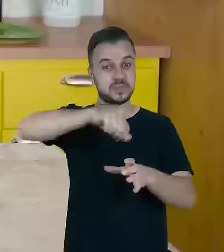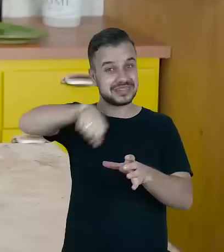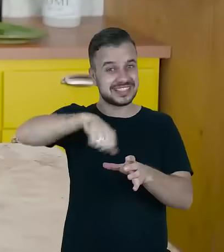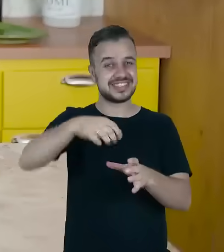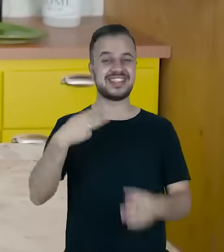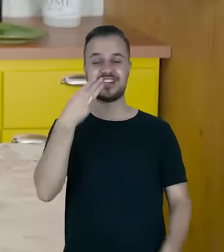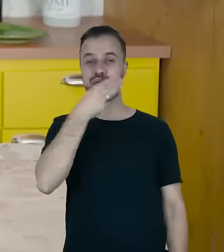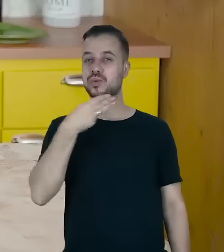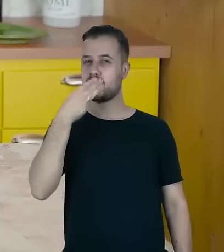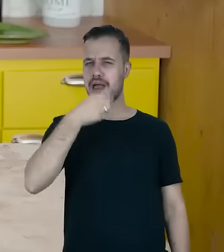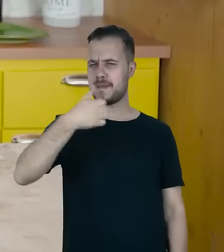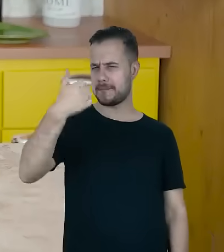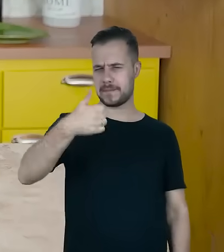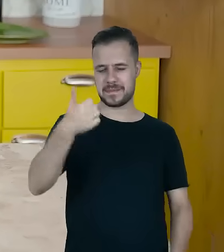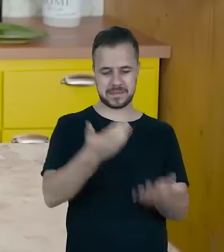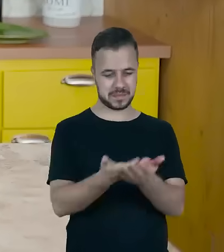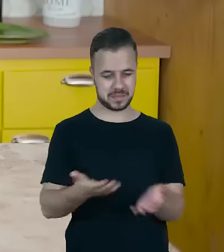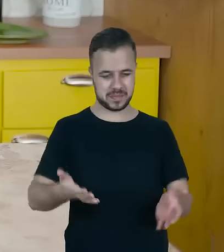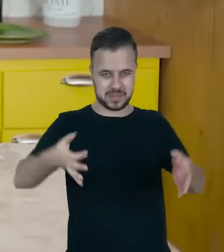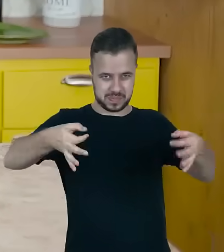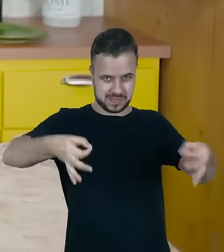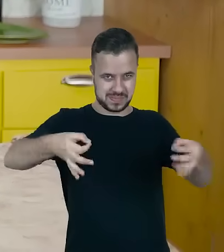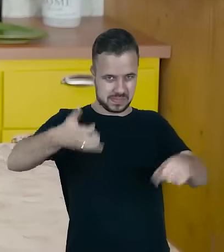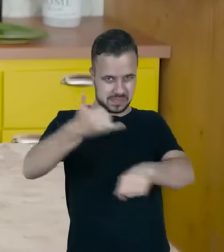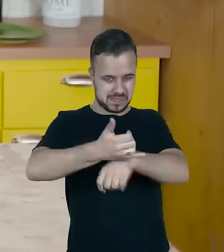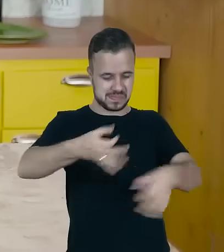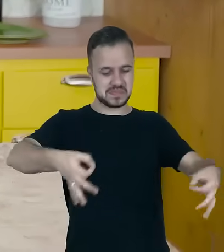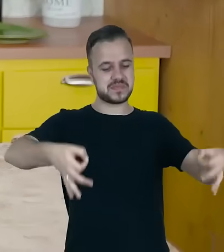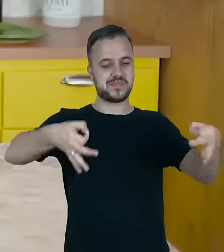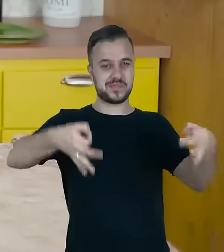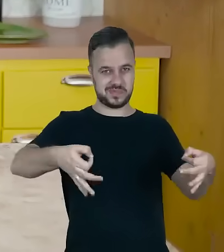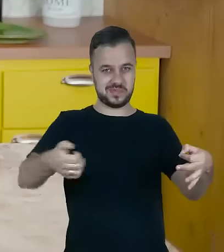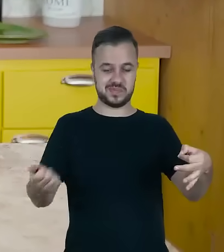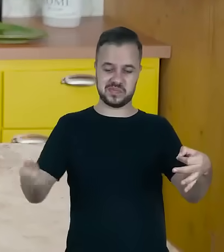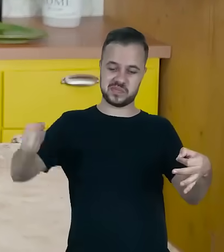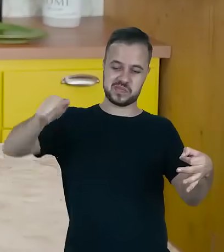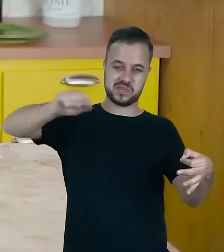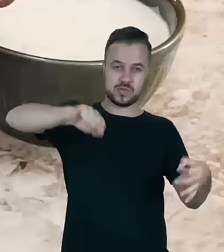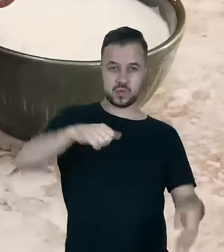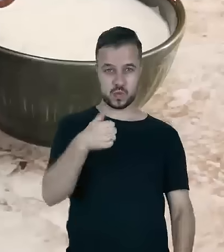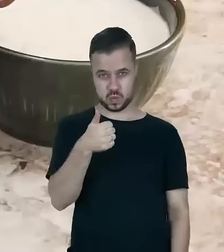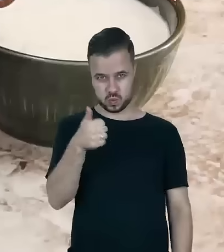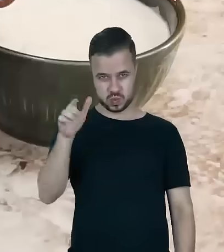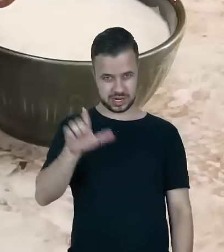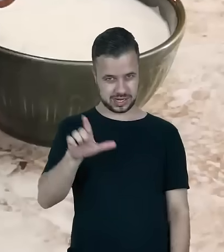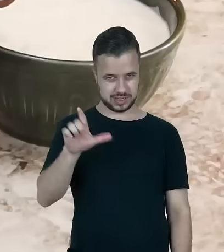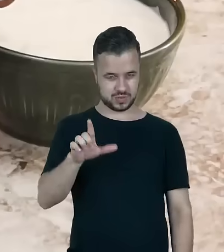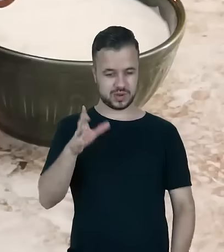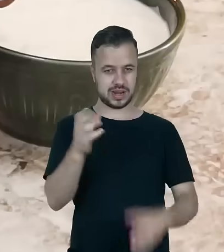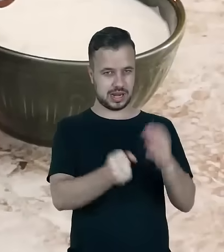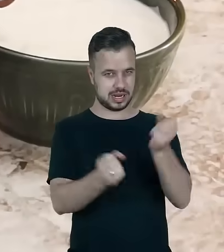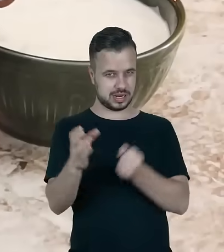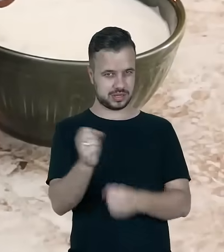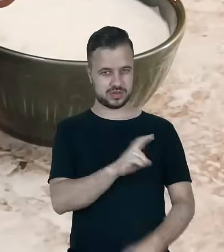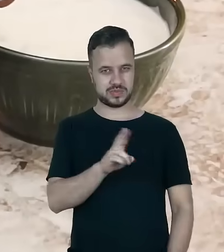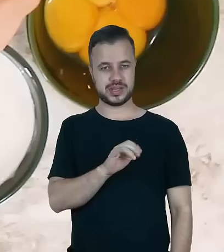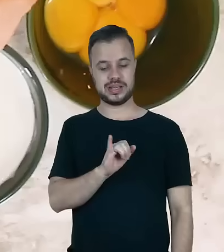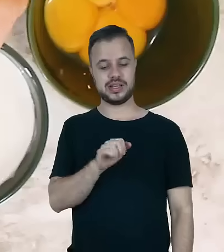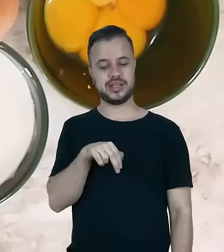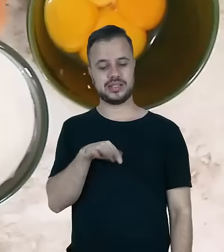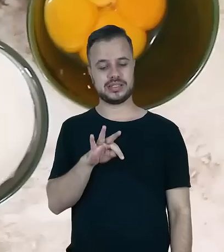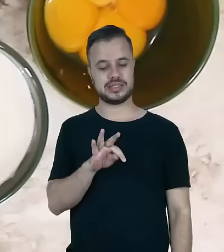E para fazer esse sorvetão, a primeira coisa que você vai fazer é colocar em uma panela 1 litro de leite integral.